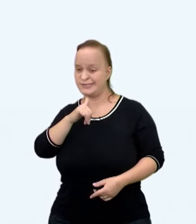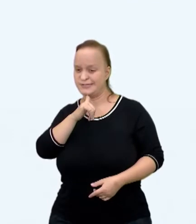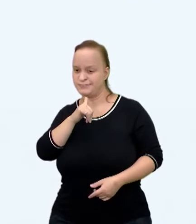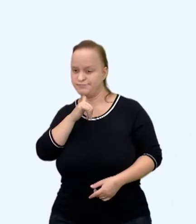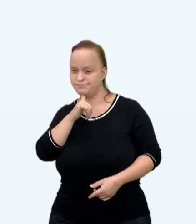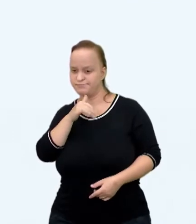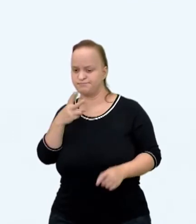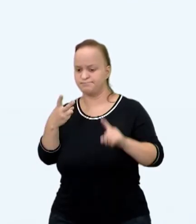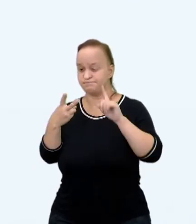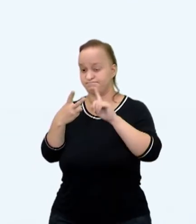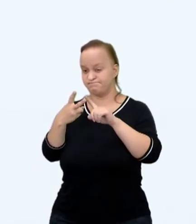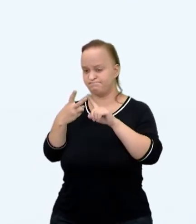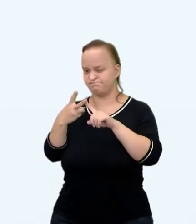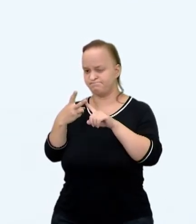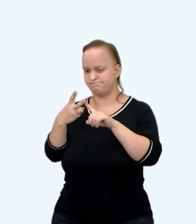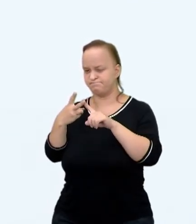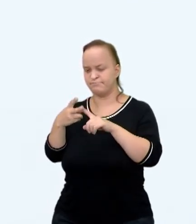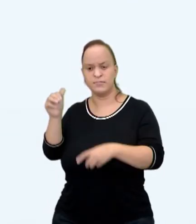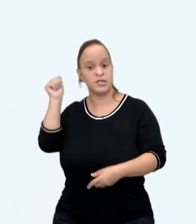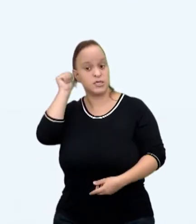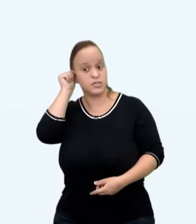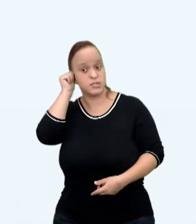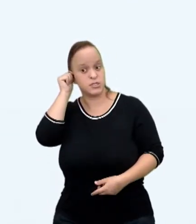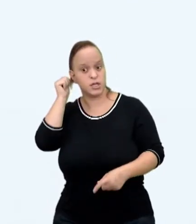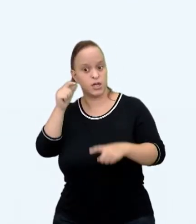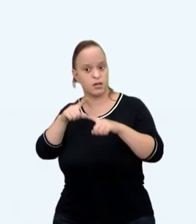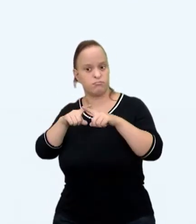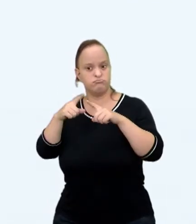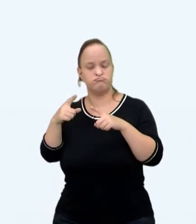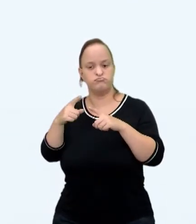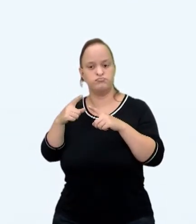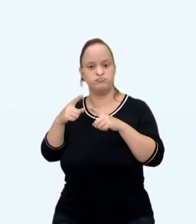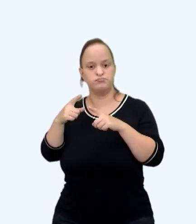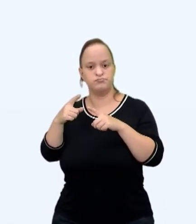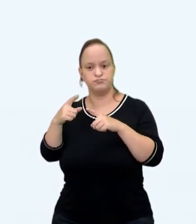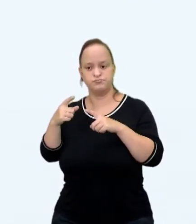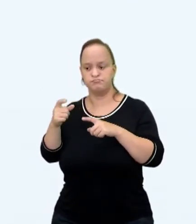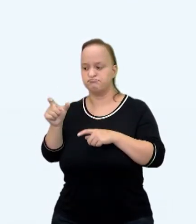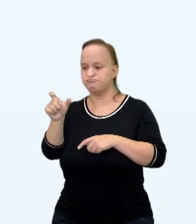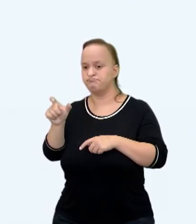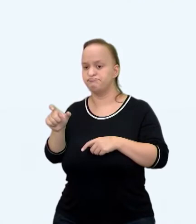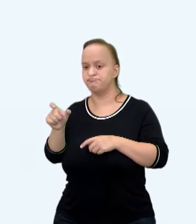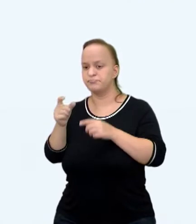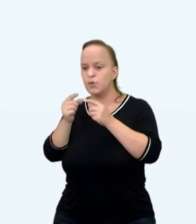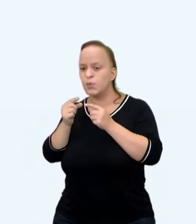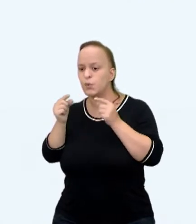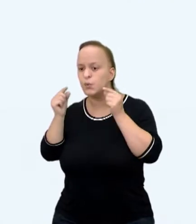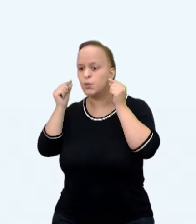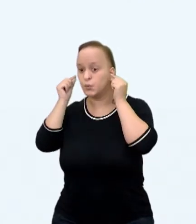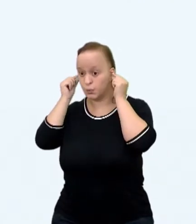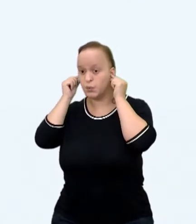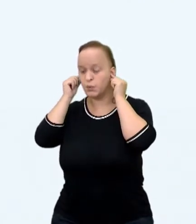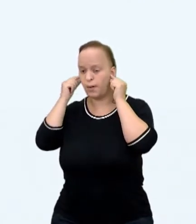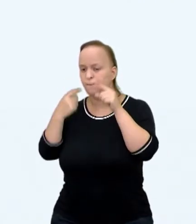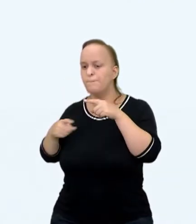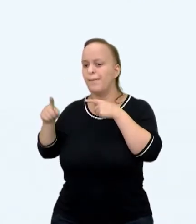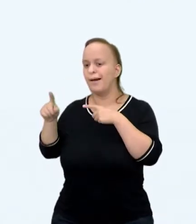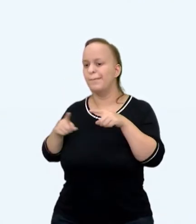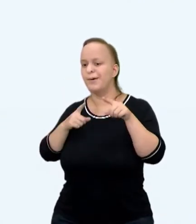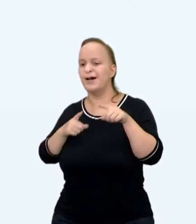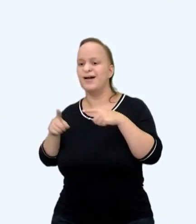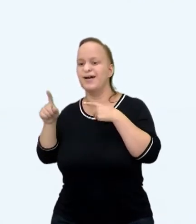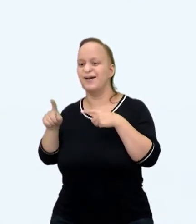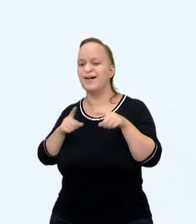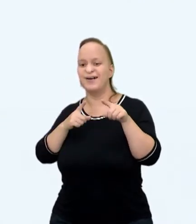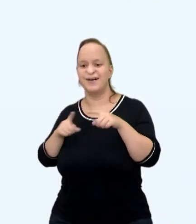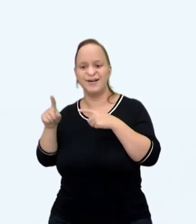um celular que além de ser celular, ele tem um iPod que é um tocador de música. Ele vai solucionar a diversão da pessoa. Além